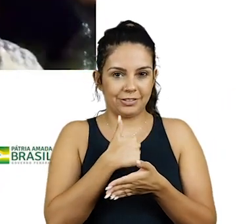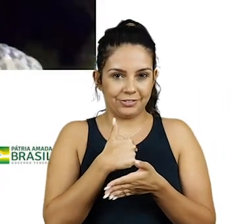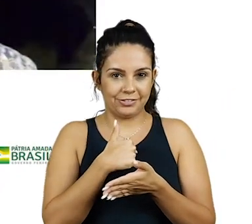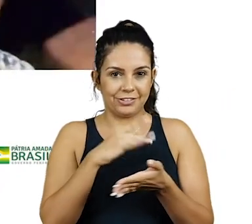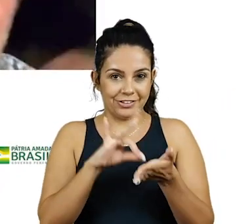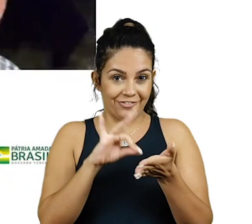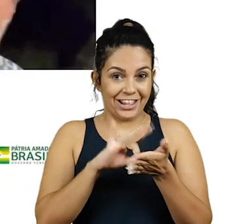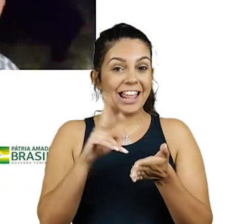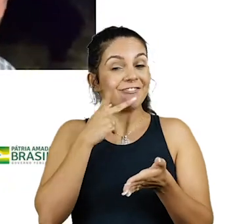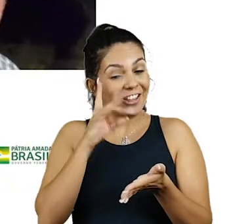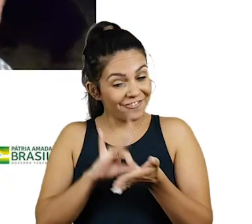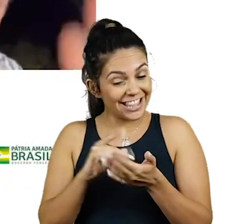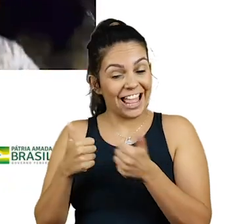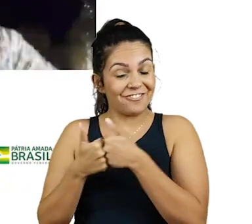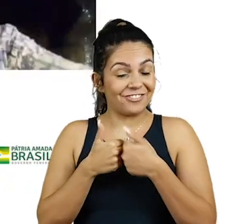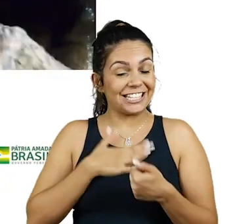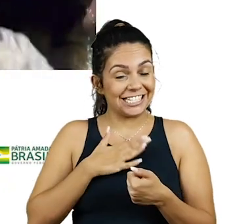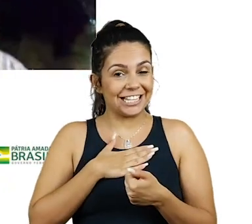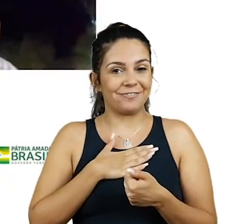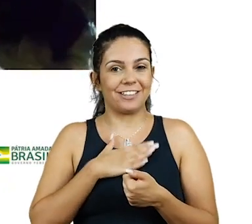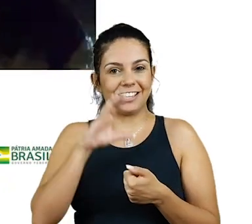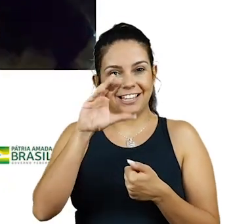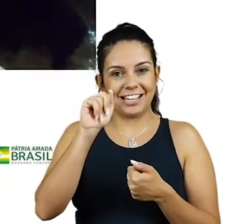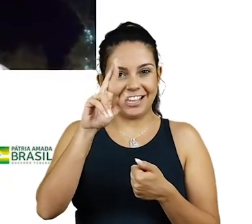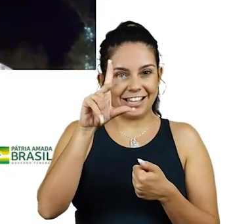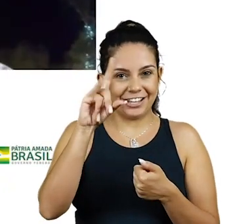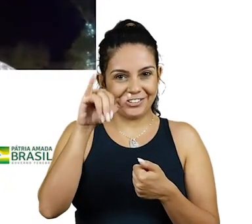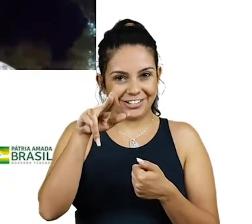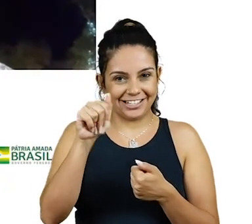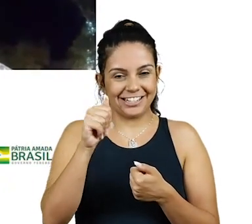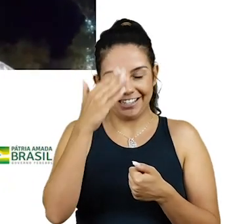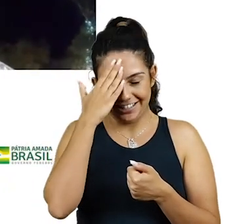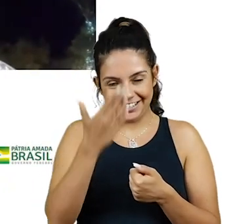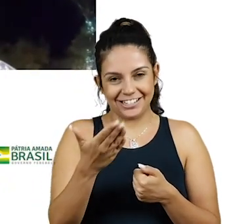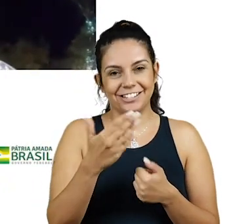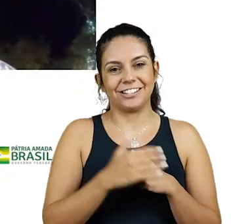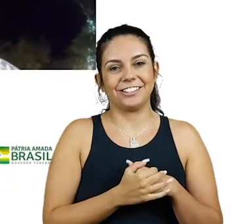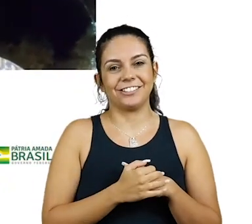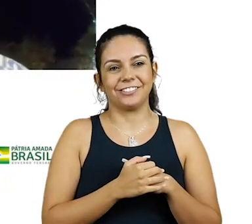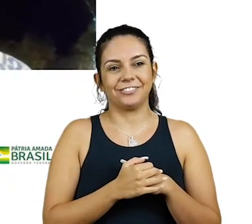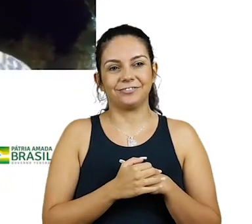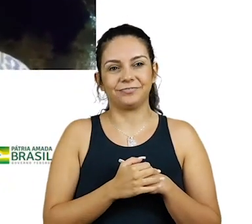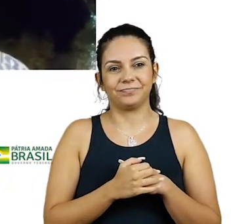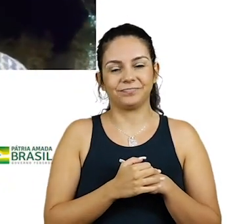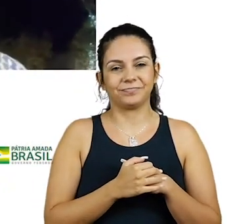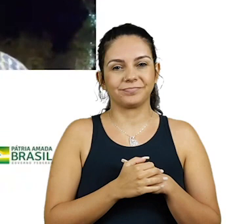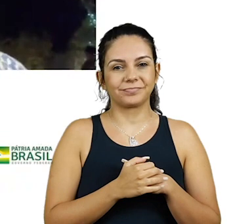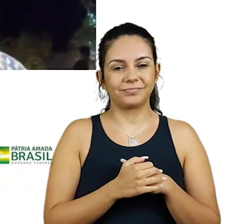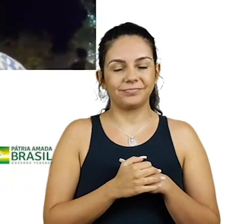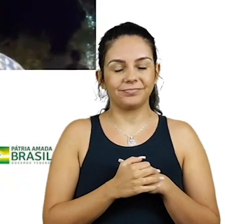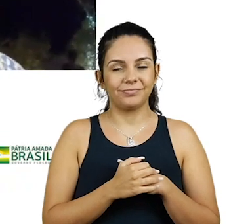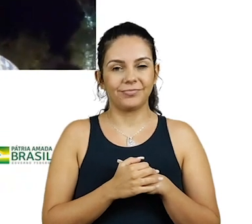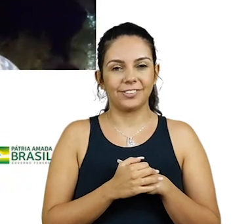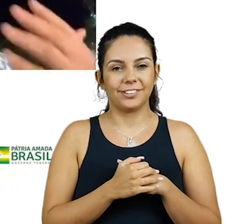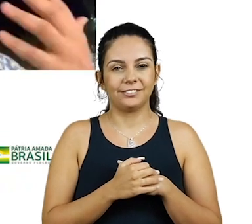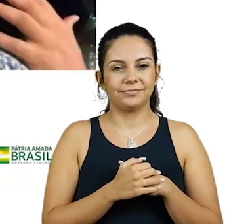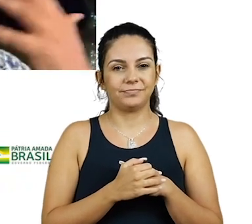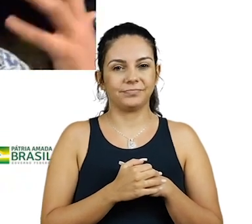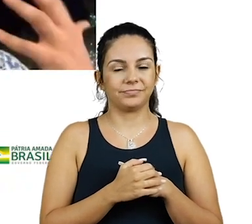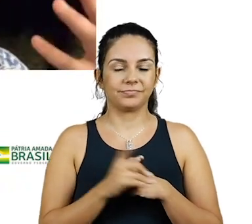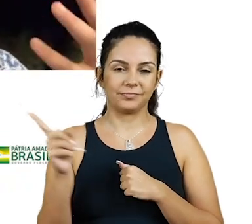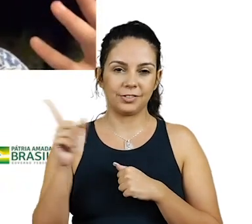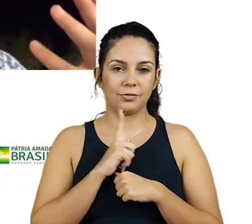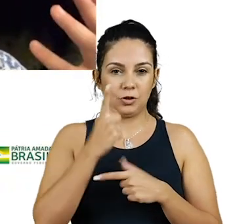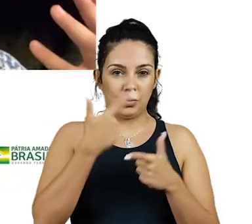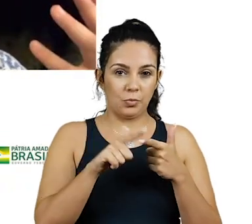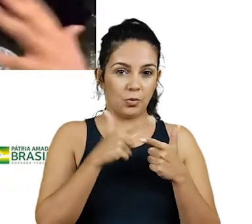é de verídico, vizinha minha, Carolina, agradeço, no final nos agradecimentos ali, agradeço ela.